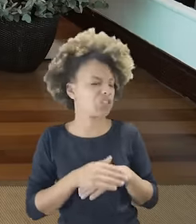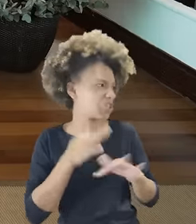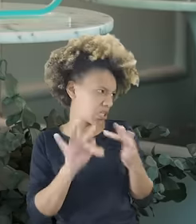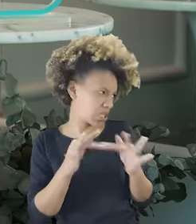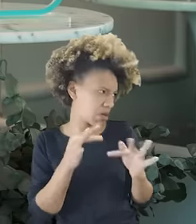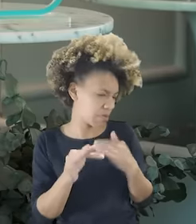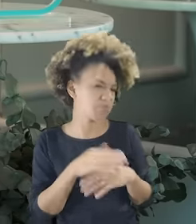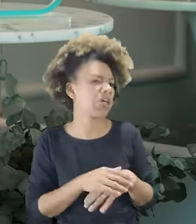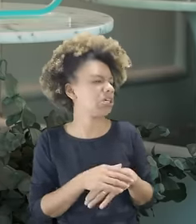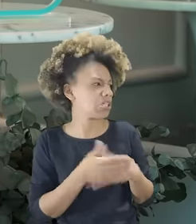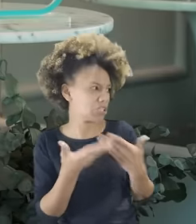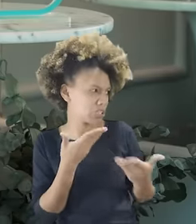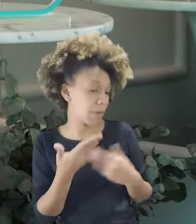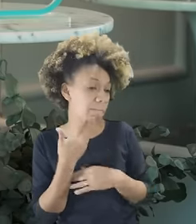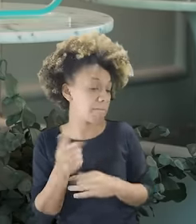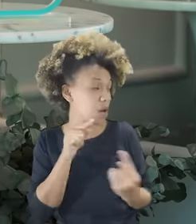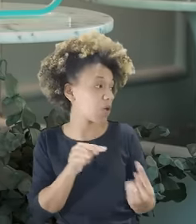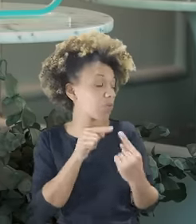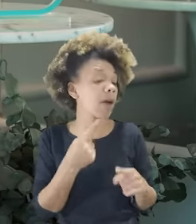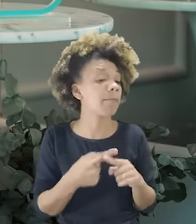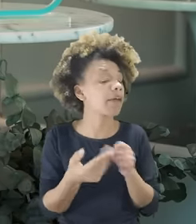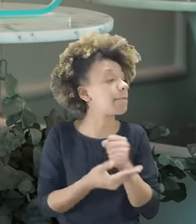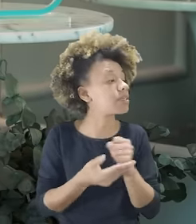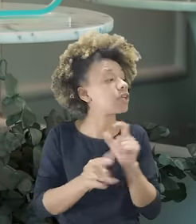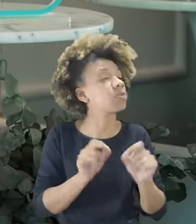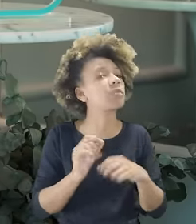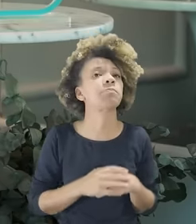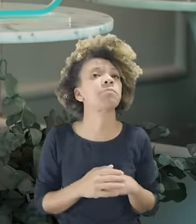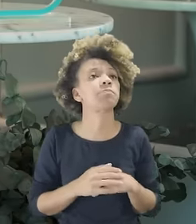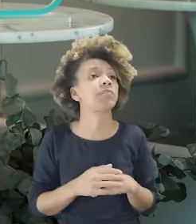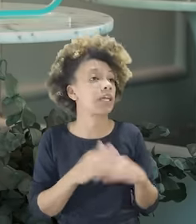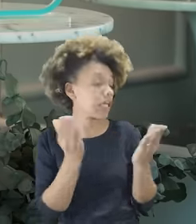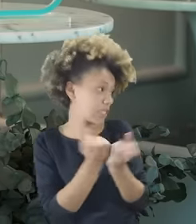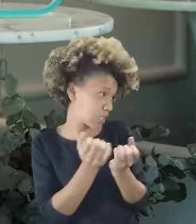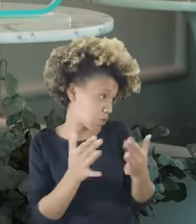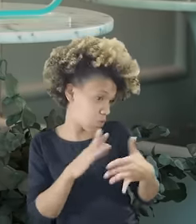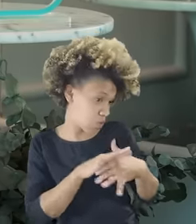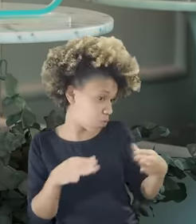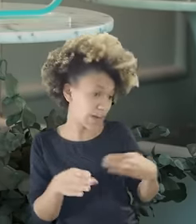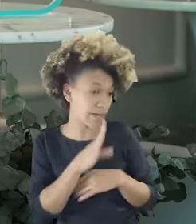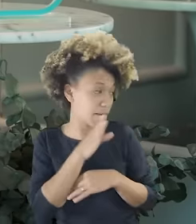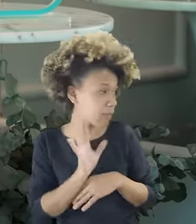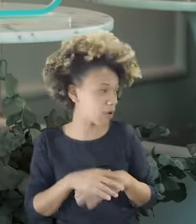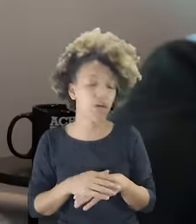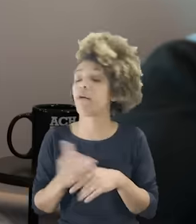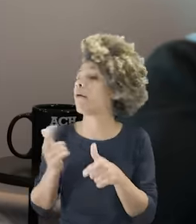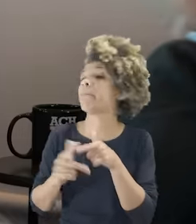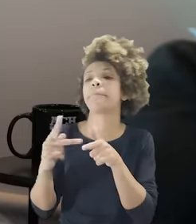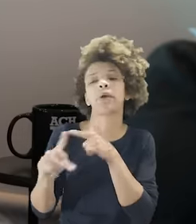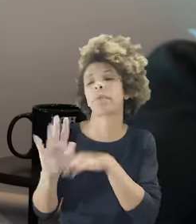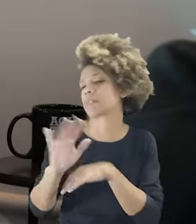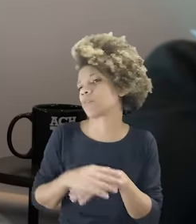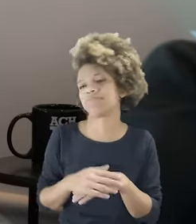das terapeutas que eu entrevistei você tem a melhor linha que a linha baseada em eh se segura e cala a boca